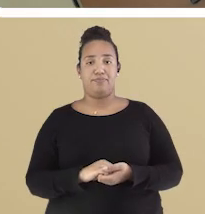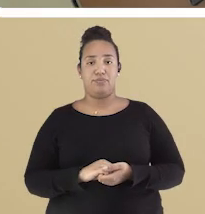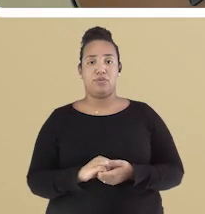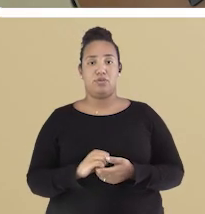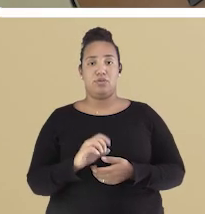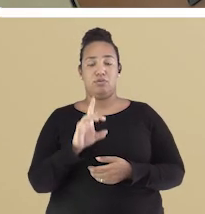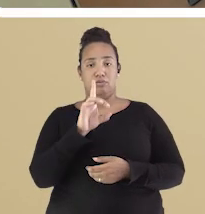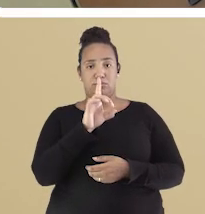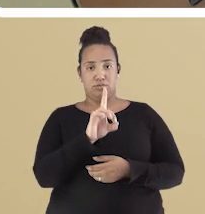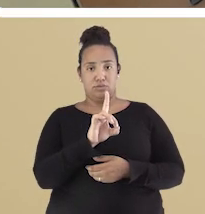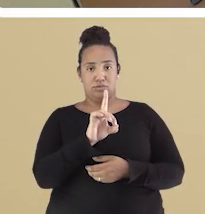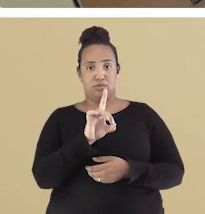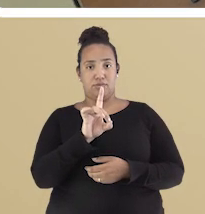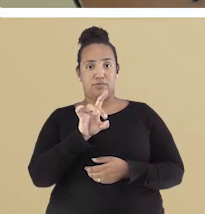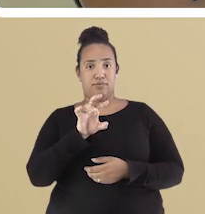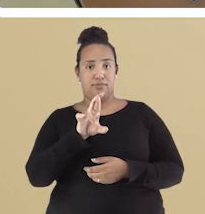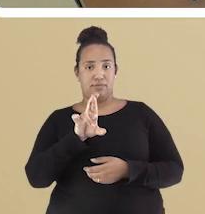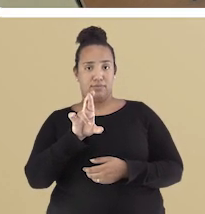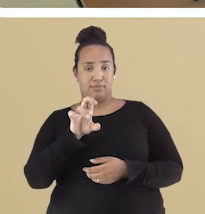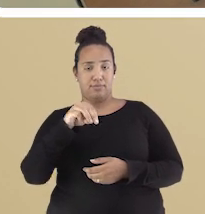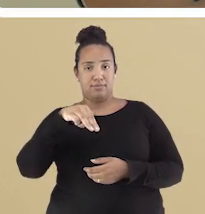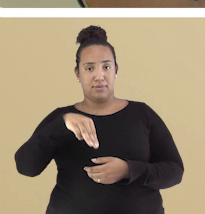vai ser